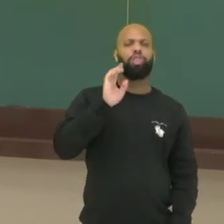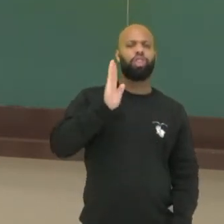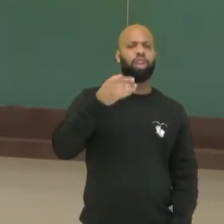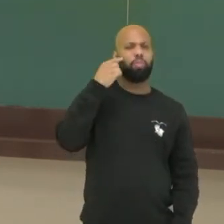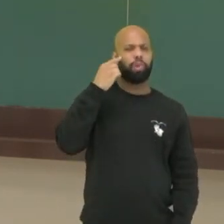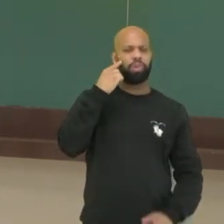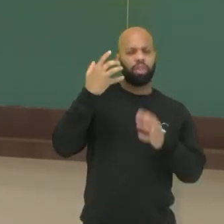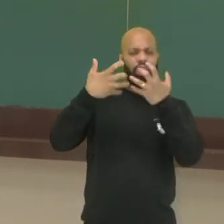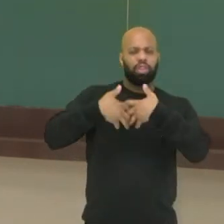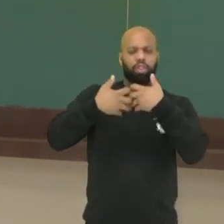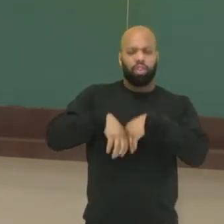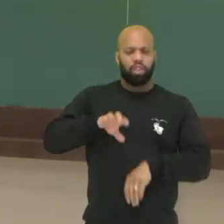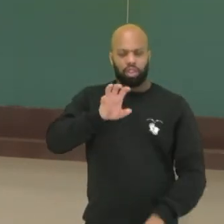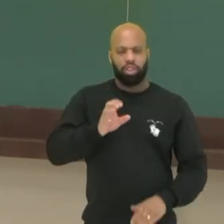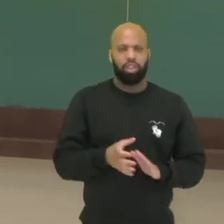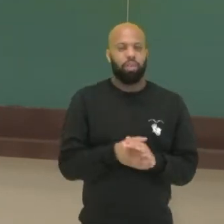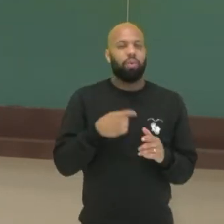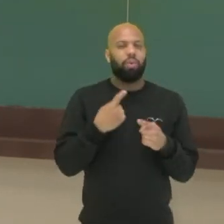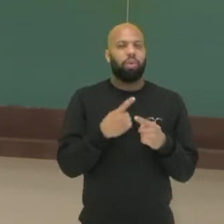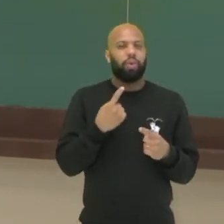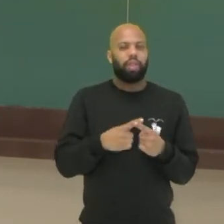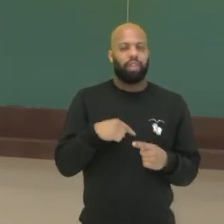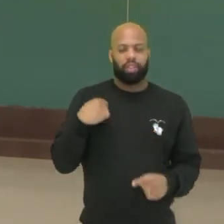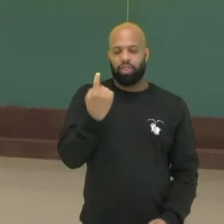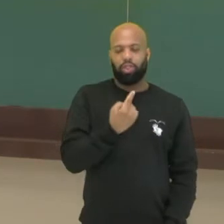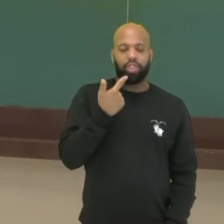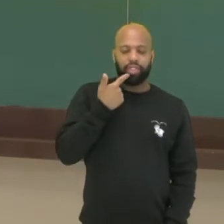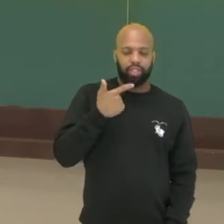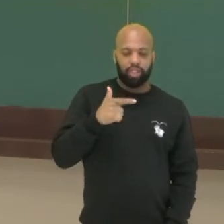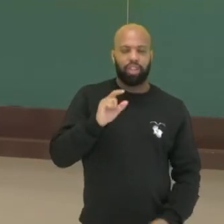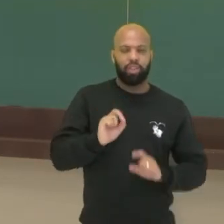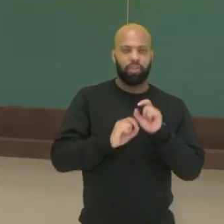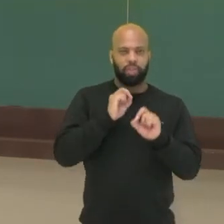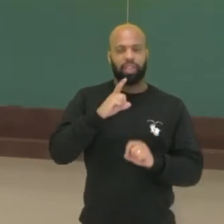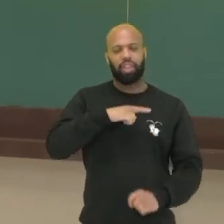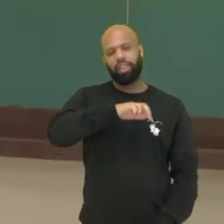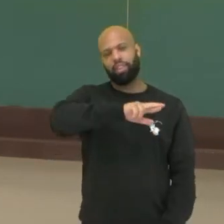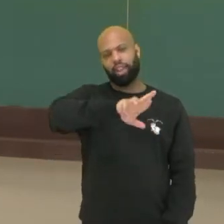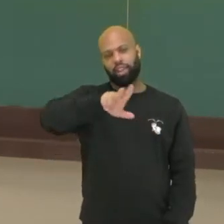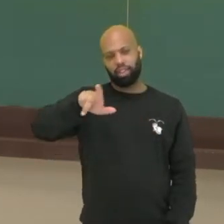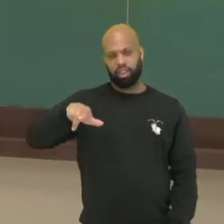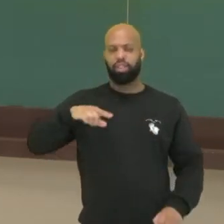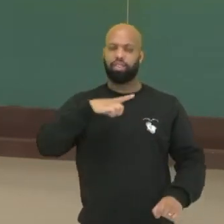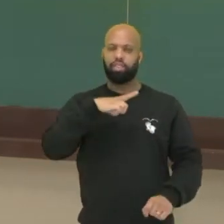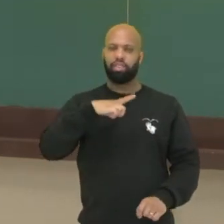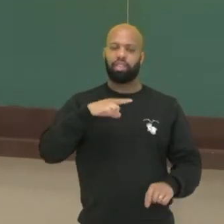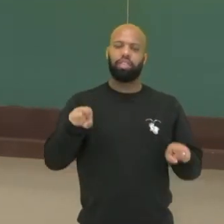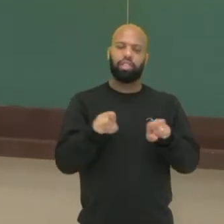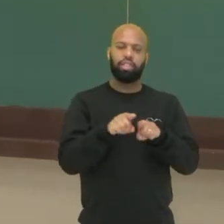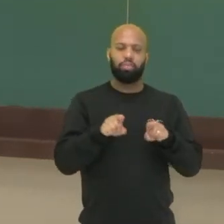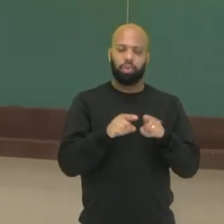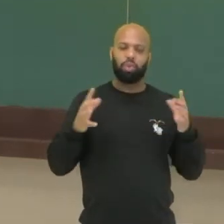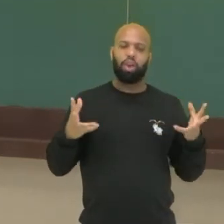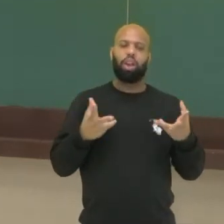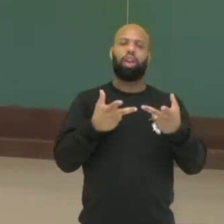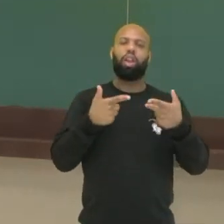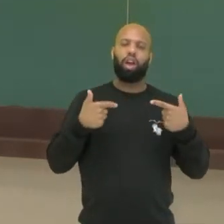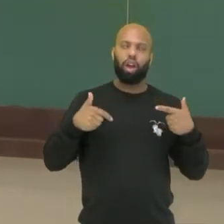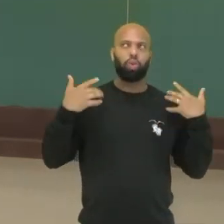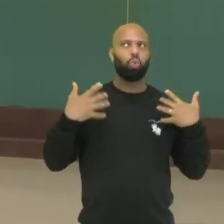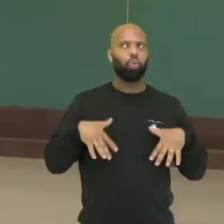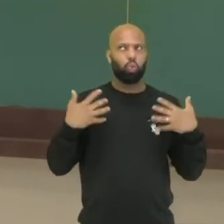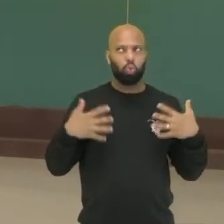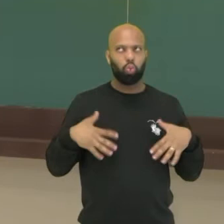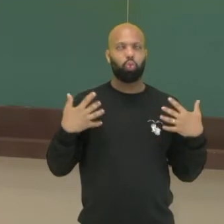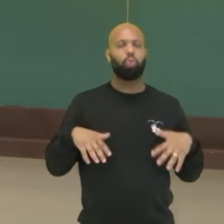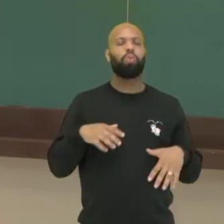nisso? Porque a nossa língua ela é muito diversa, ela tem uma qualidade muito grande. Então,